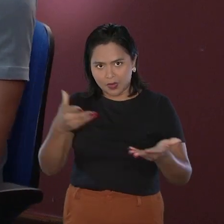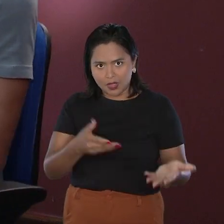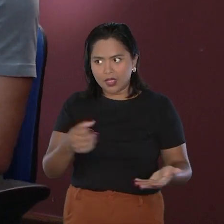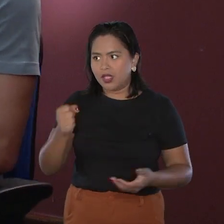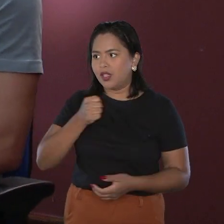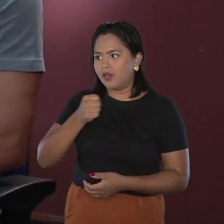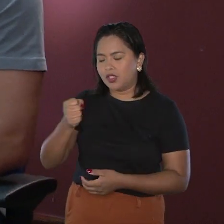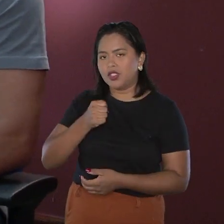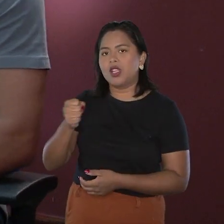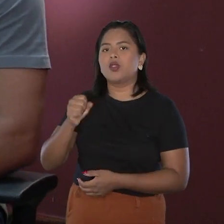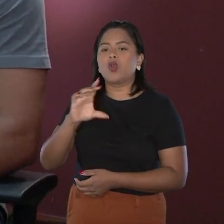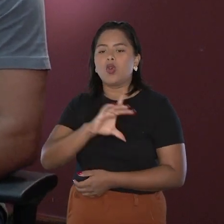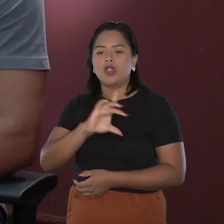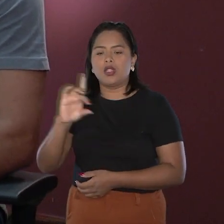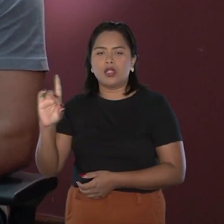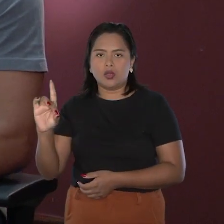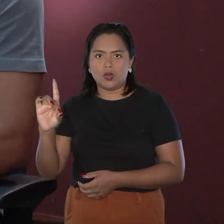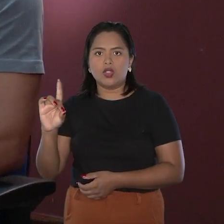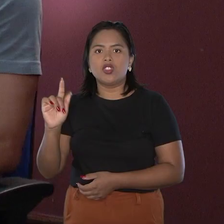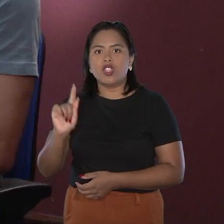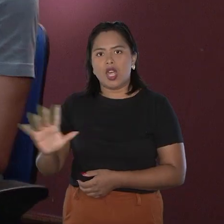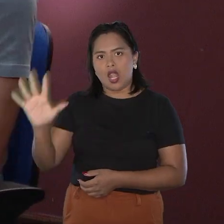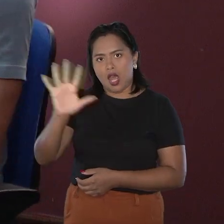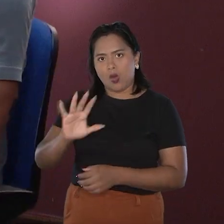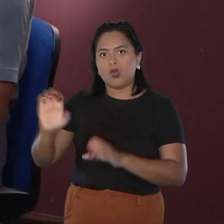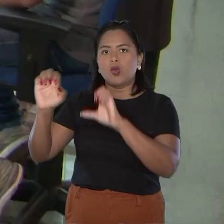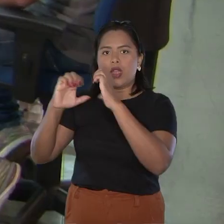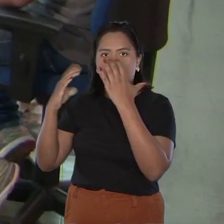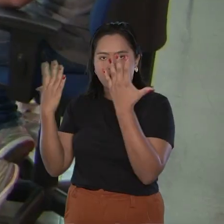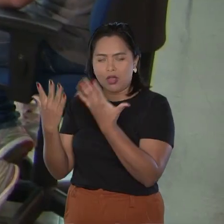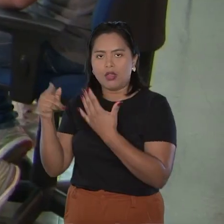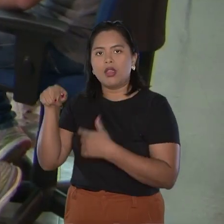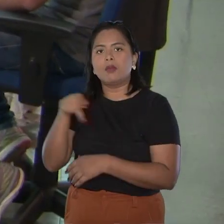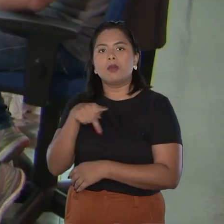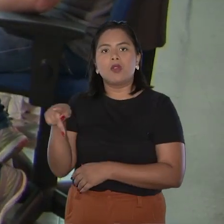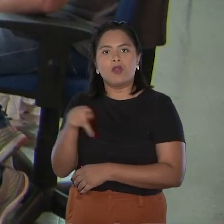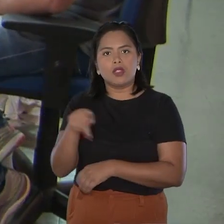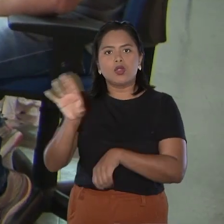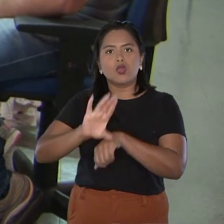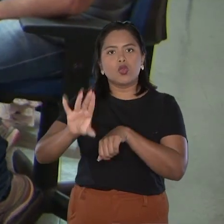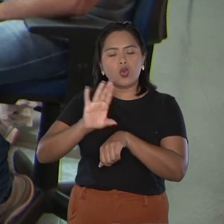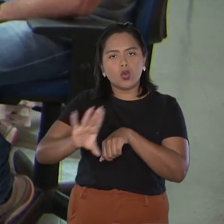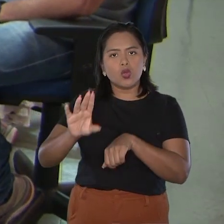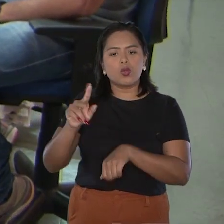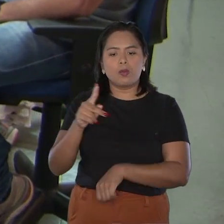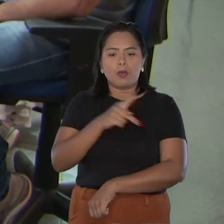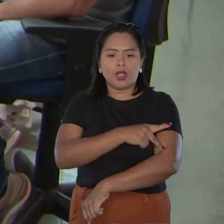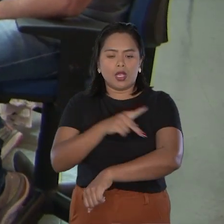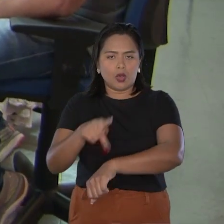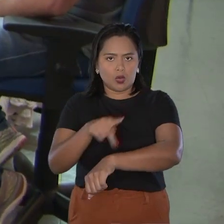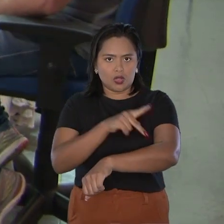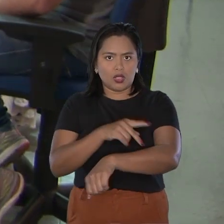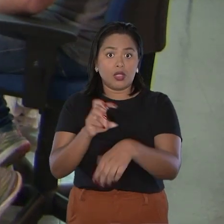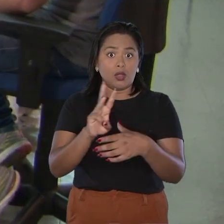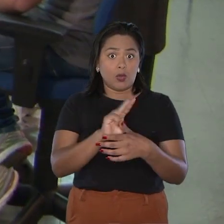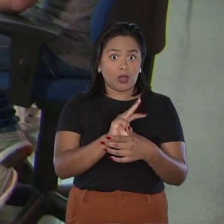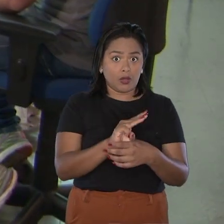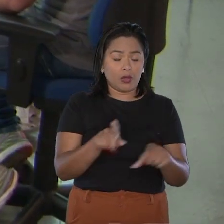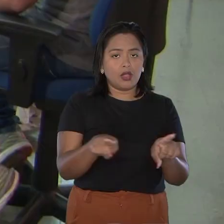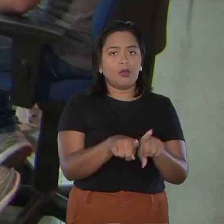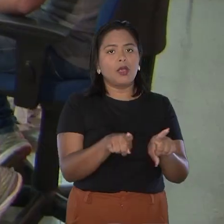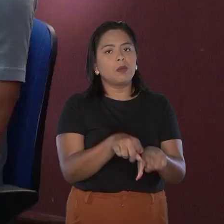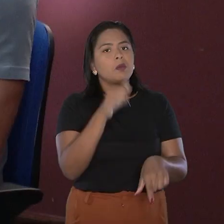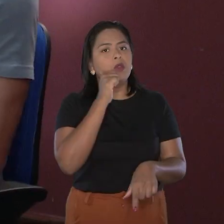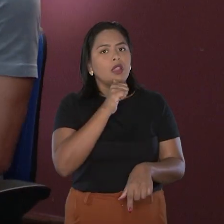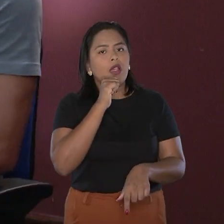do evento Rafael Garcia que a professor do curso de pedagogia da Universidade Federal de Roraima e a lauricelia Carneiro que é